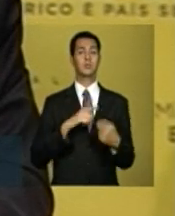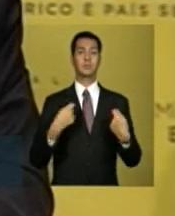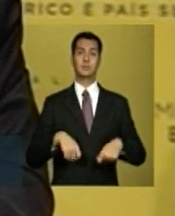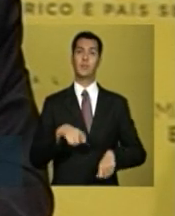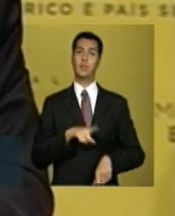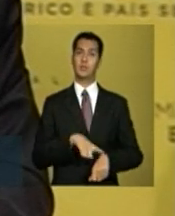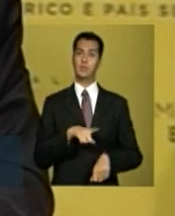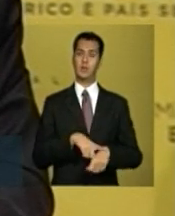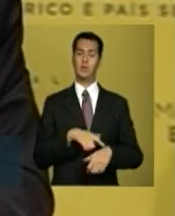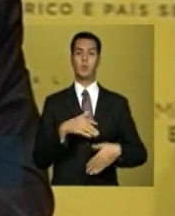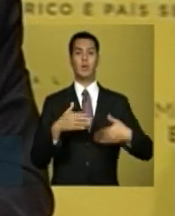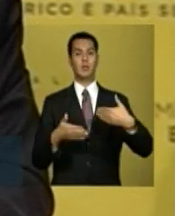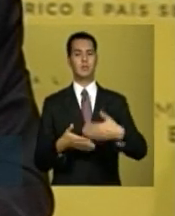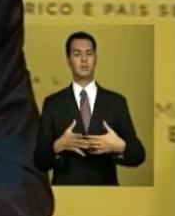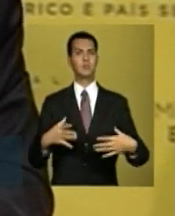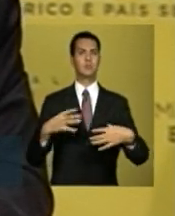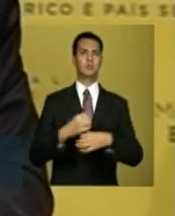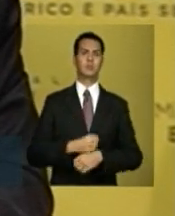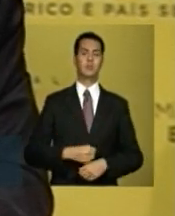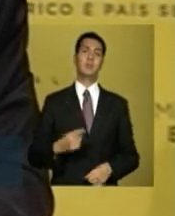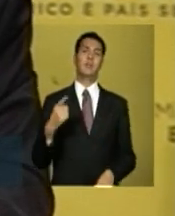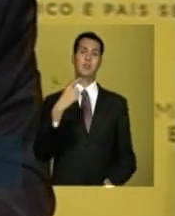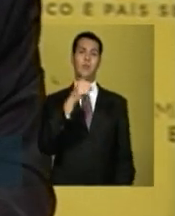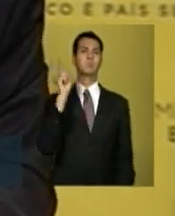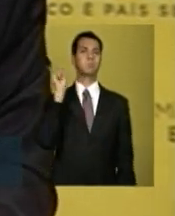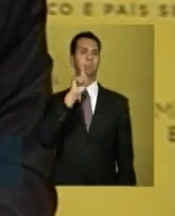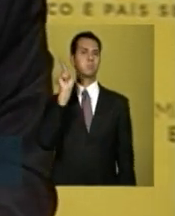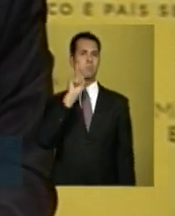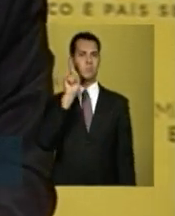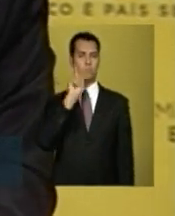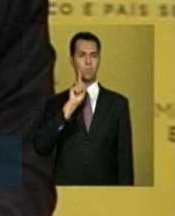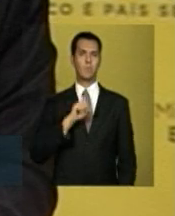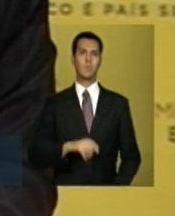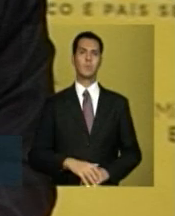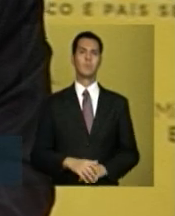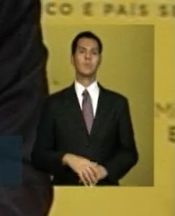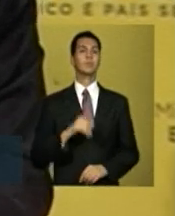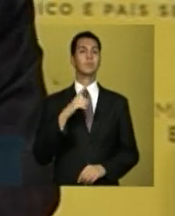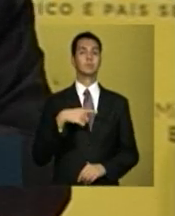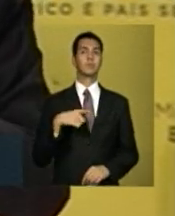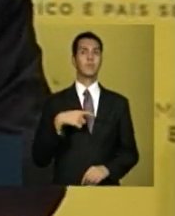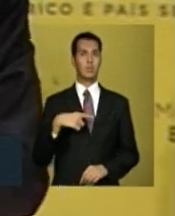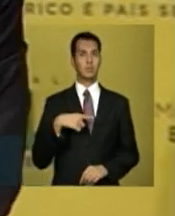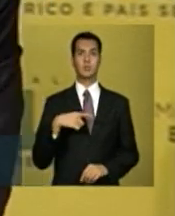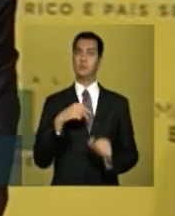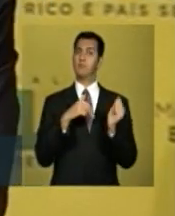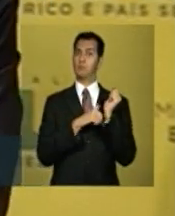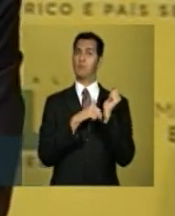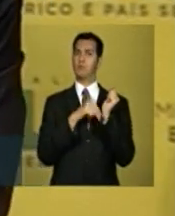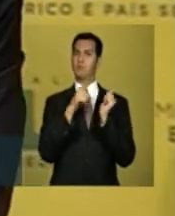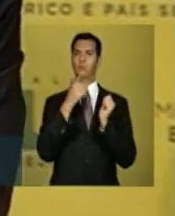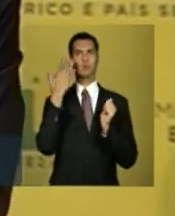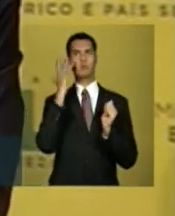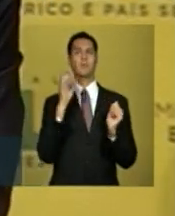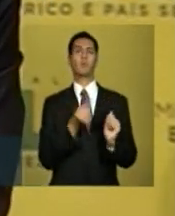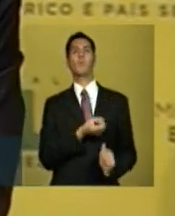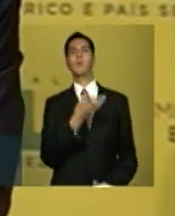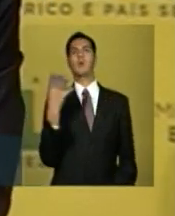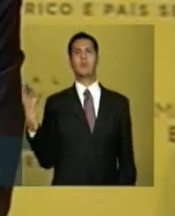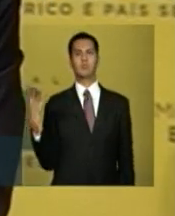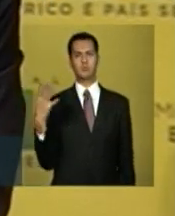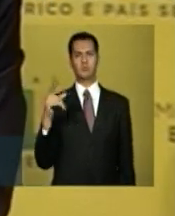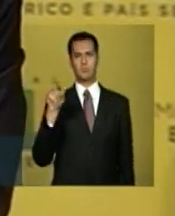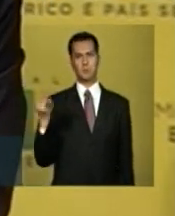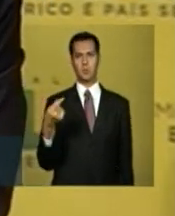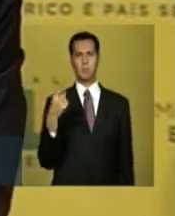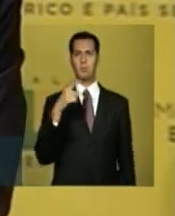isso aconteça então nos Estados Unidos é uma informação também sigilosa ninguém sabe exatamente quantos itens Mas